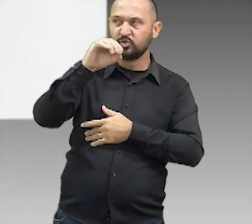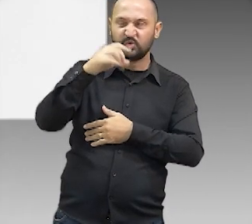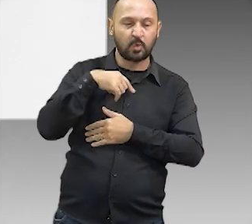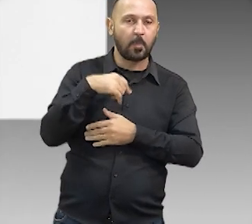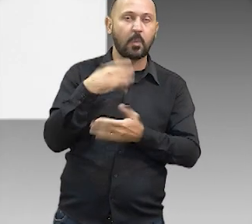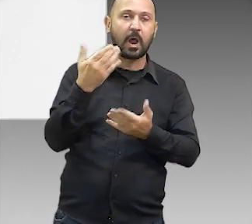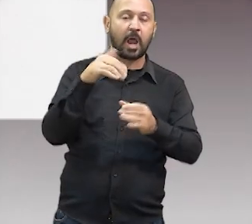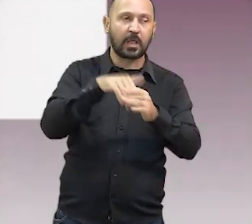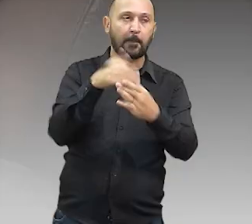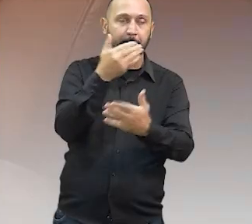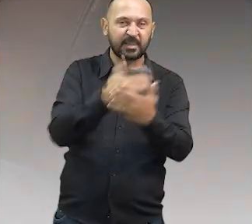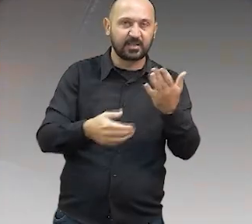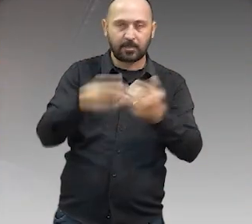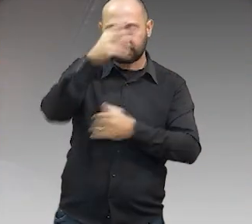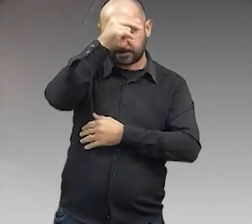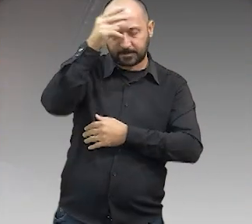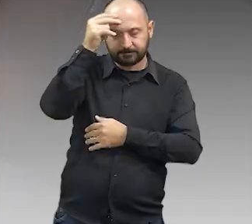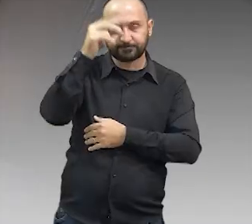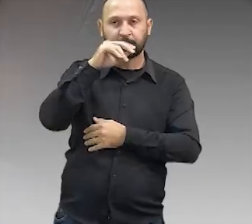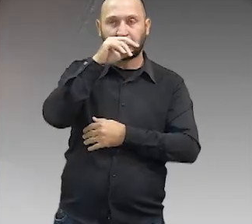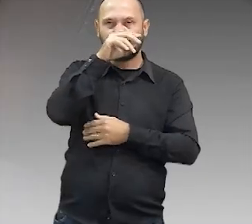governo, perdeu a eleição